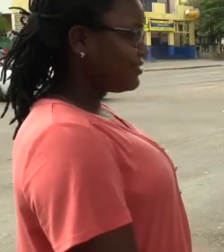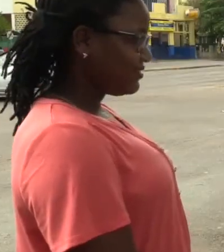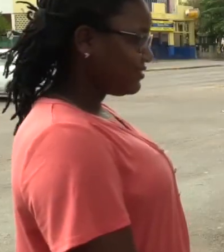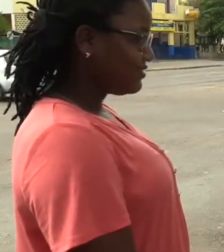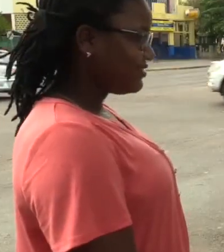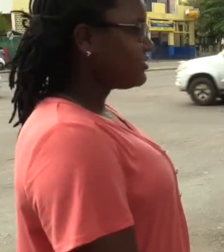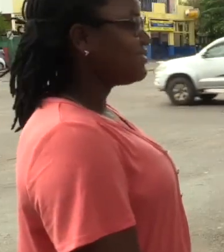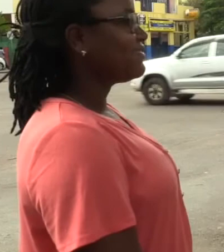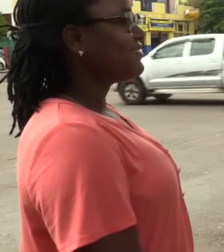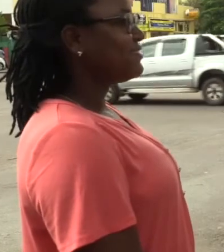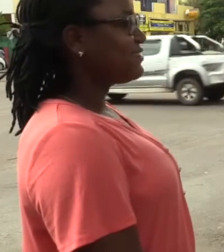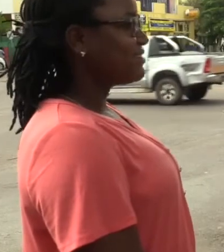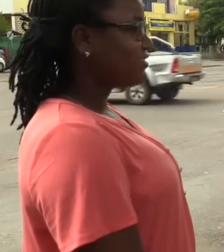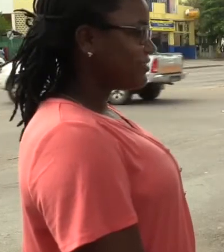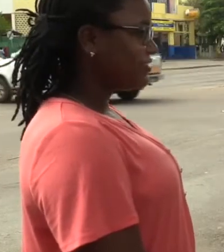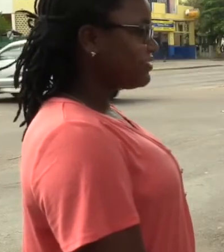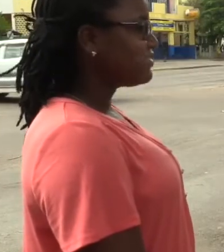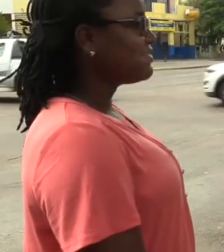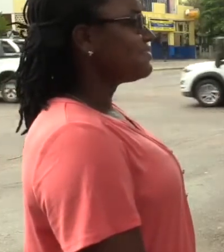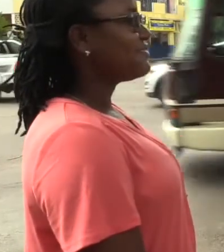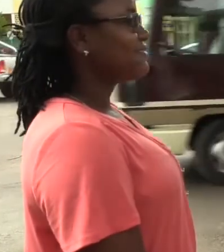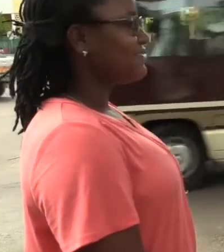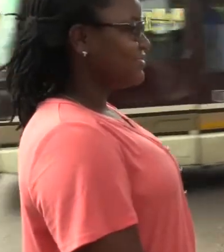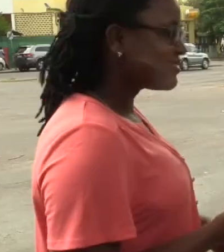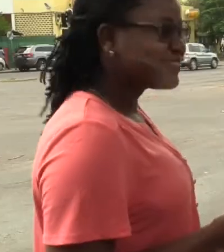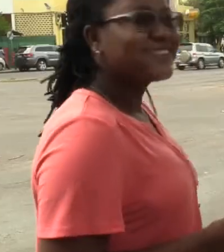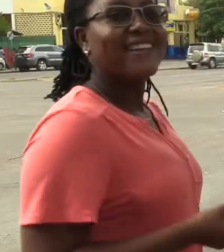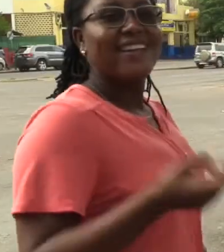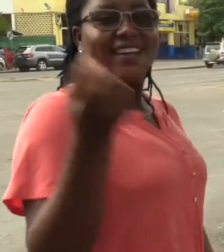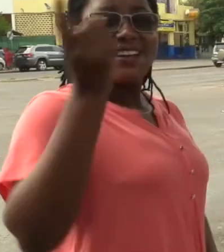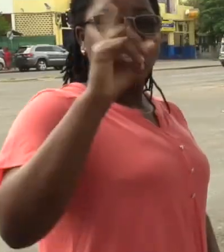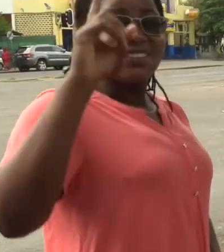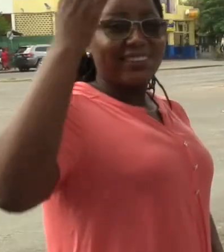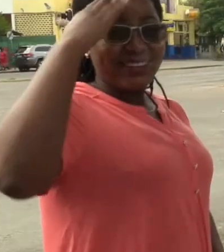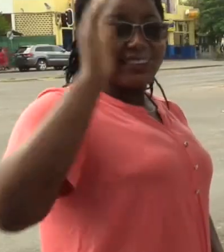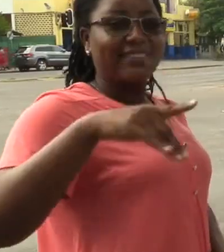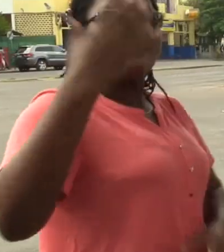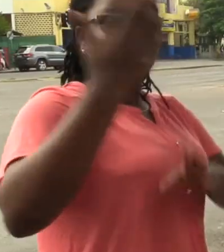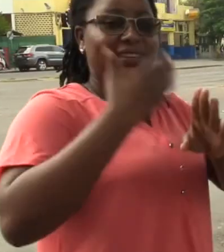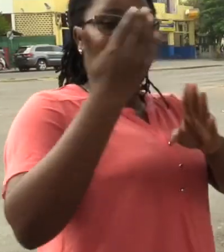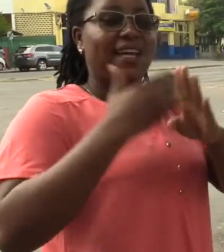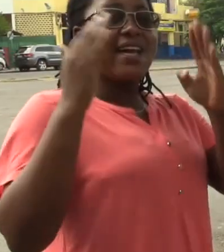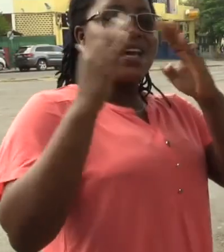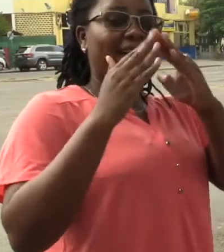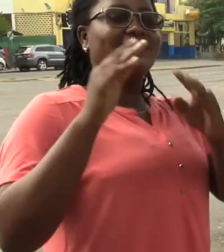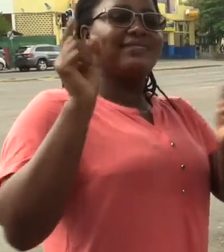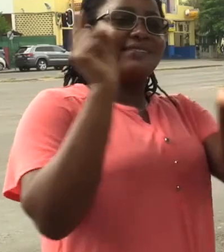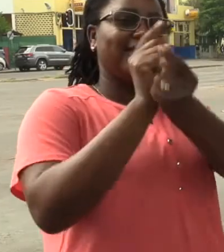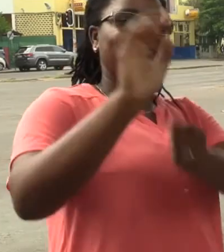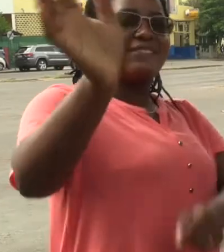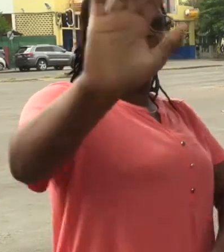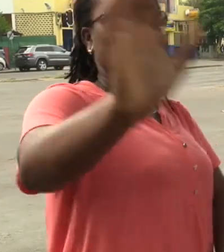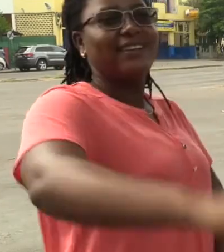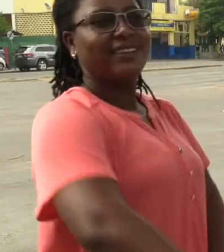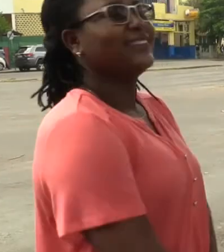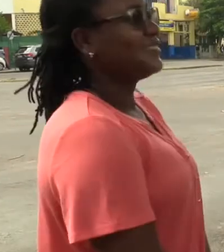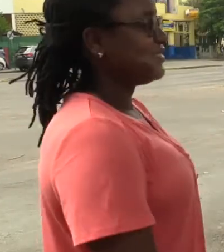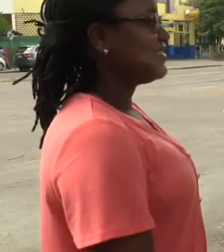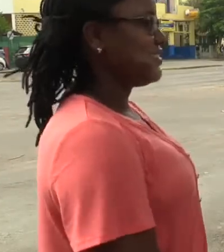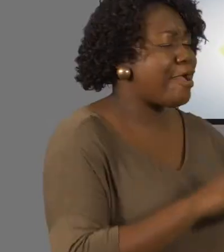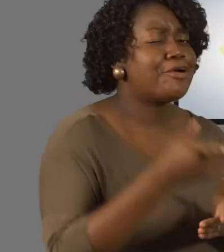Voz Audição Fala Não se esqueça de exercitar em casa. Até o próximo